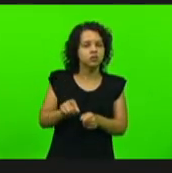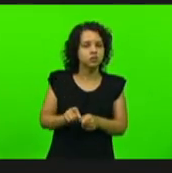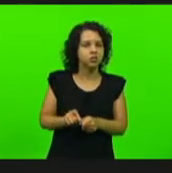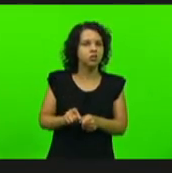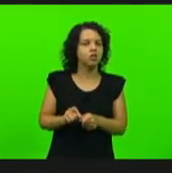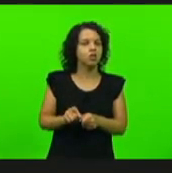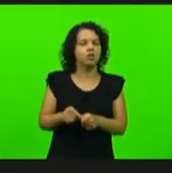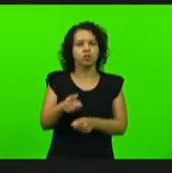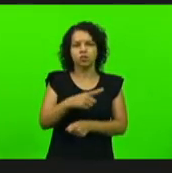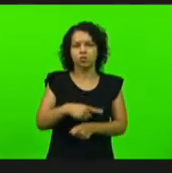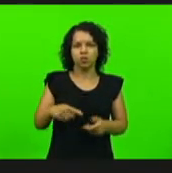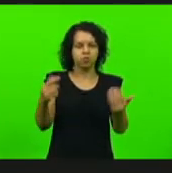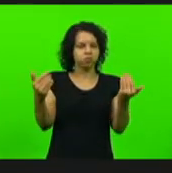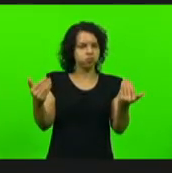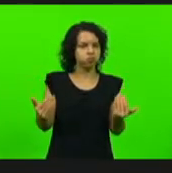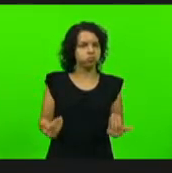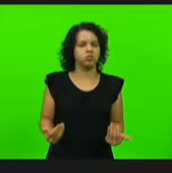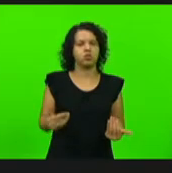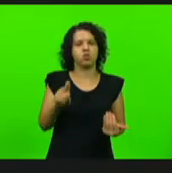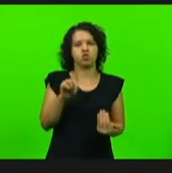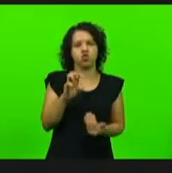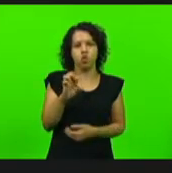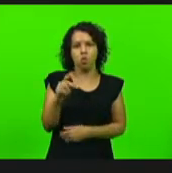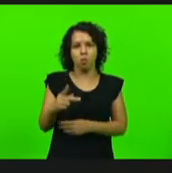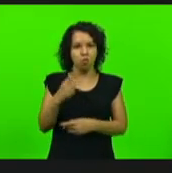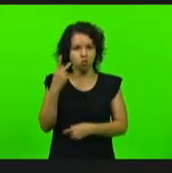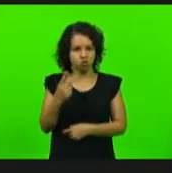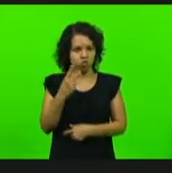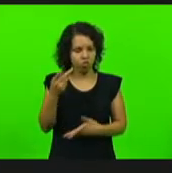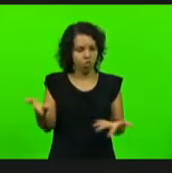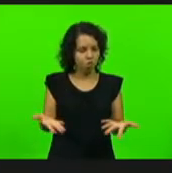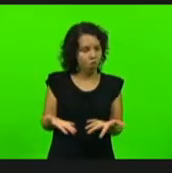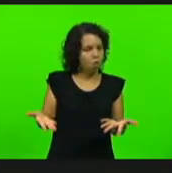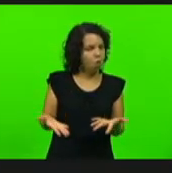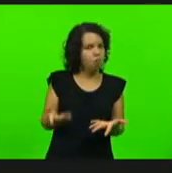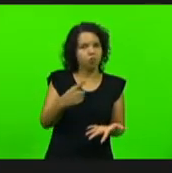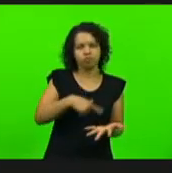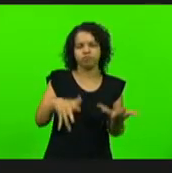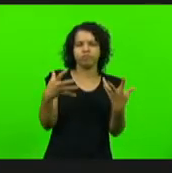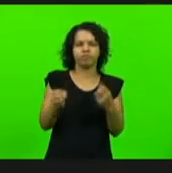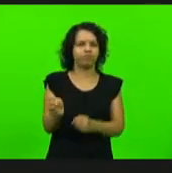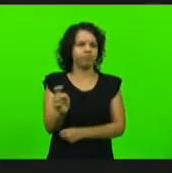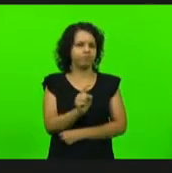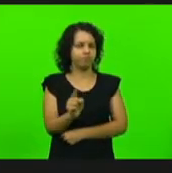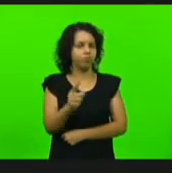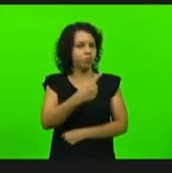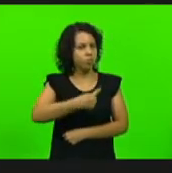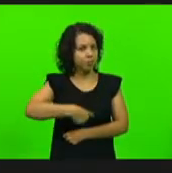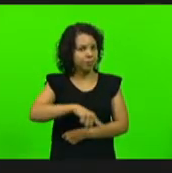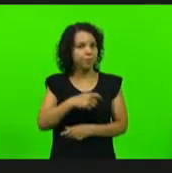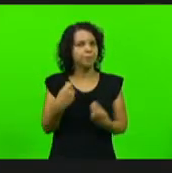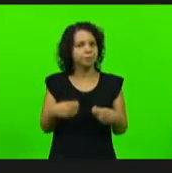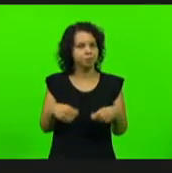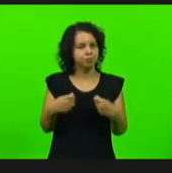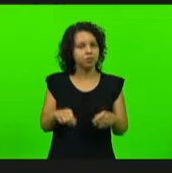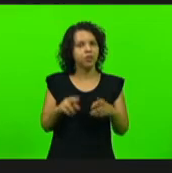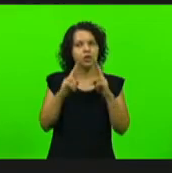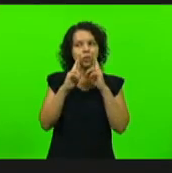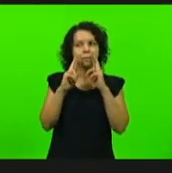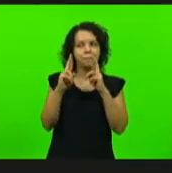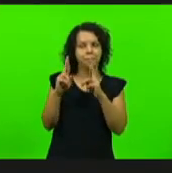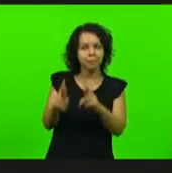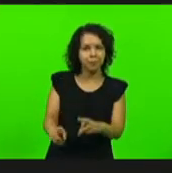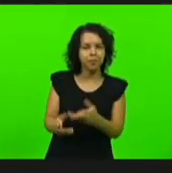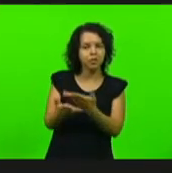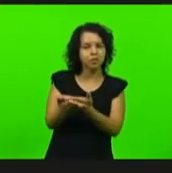paralelo na história da geopolítica recente. E nós devemos tratar em respeito às vítimas, nós